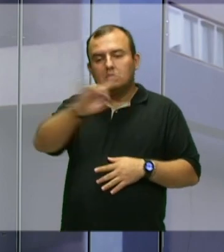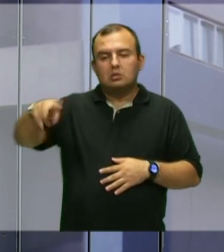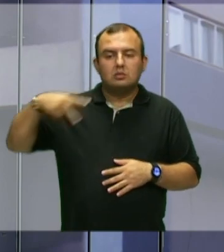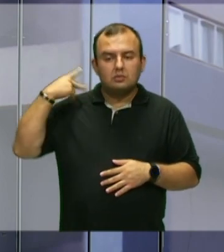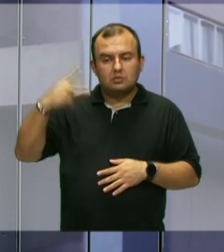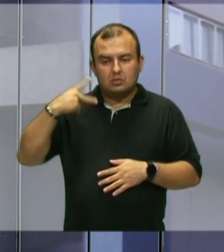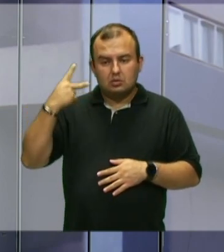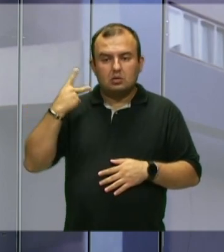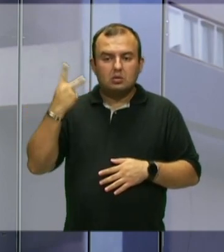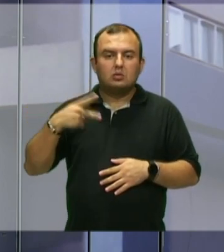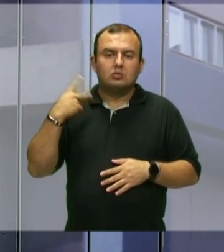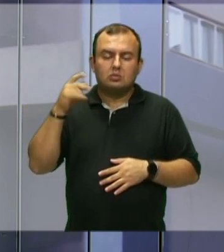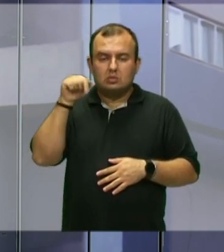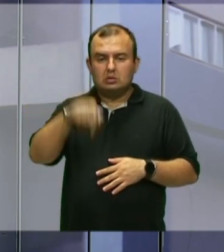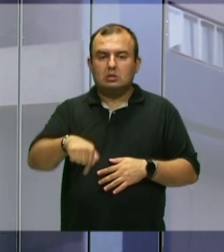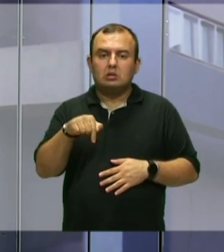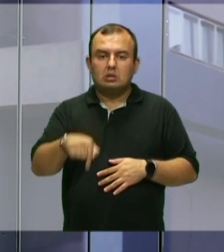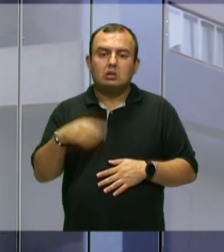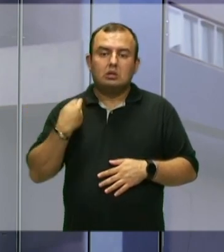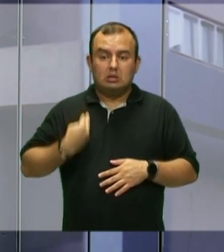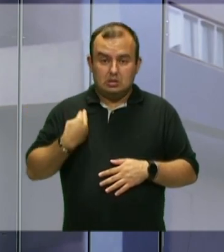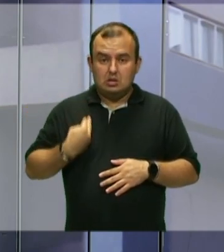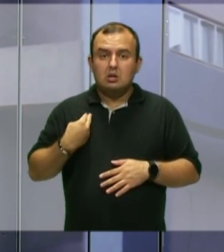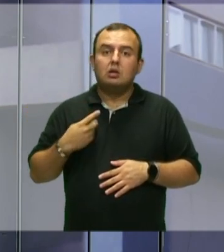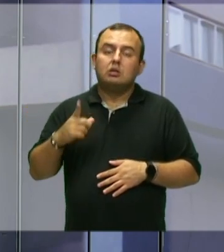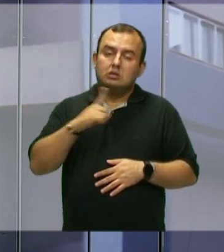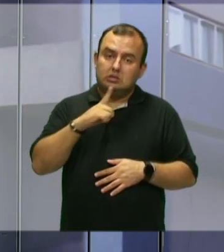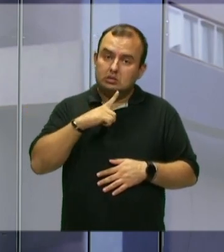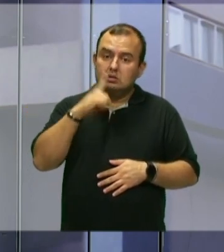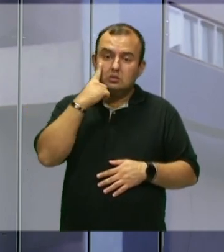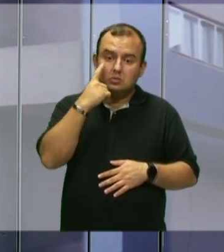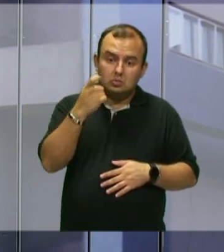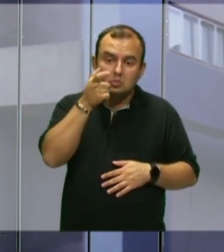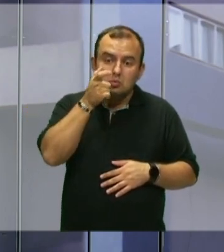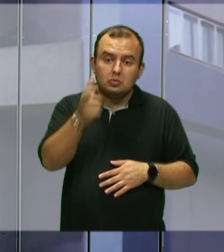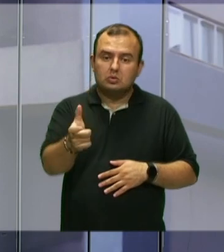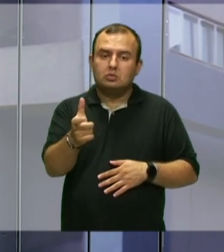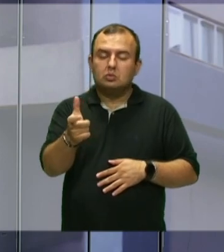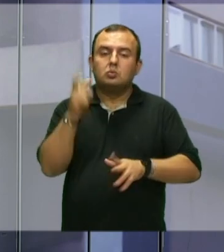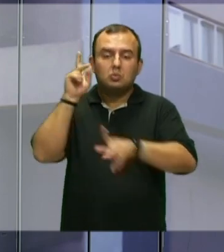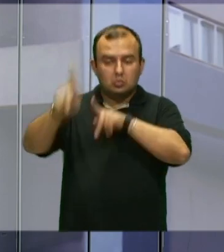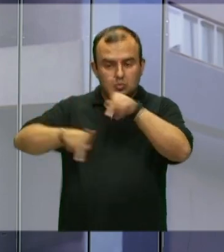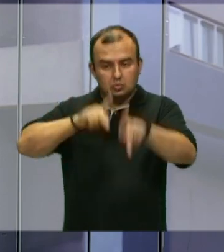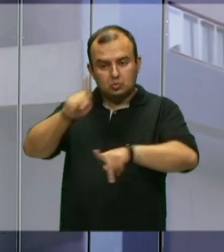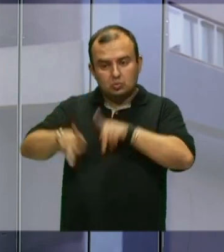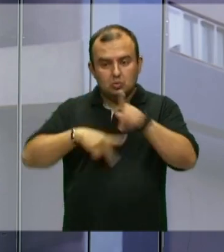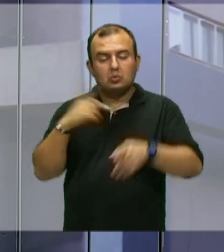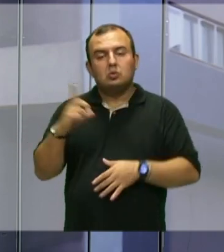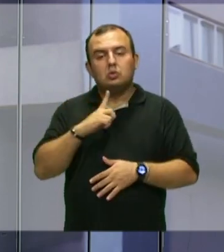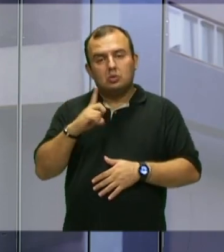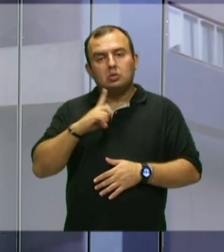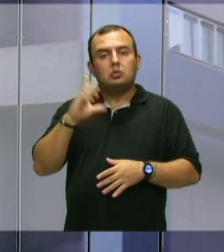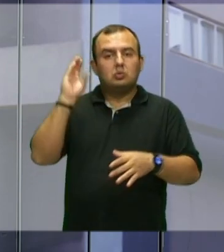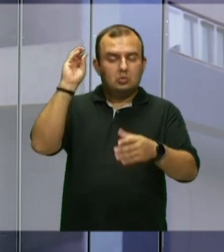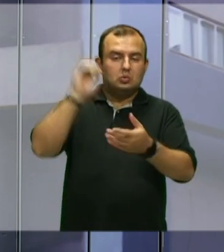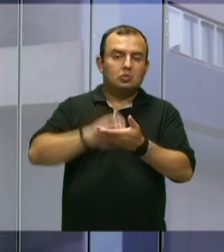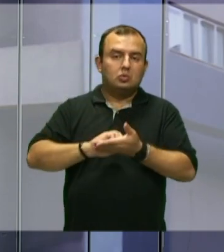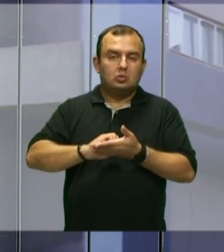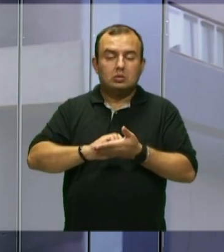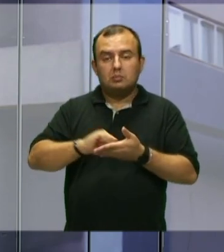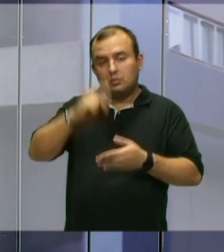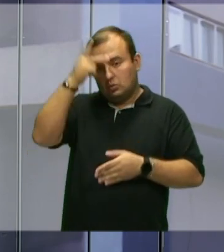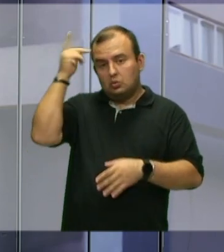está, cada parlamentar que aqui nessa casa está, ele tem o seu interesse, ele tem o seu público, ele tem o seu eleitor para poder prestar